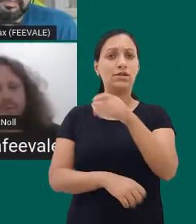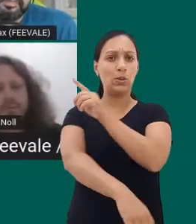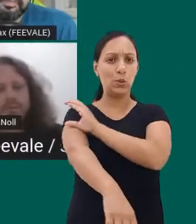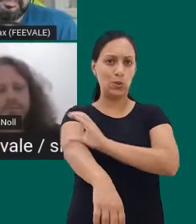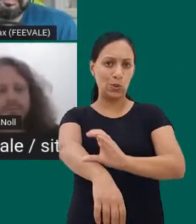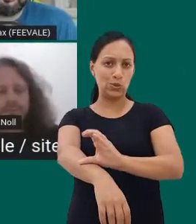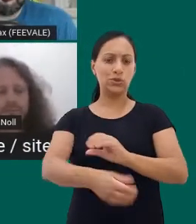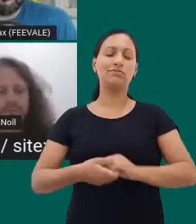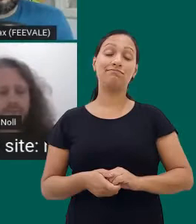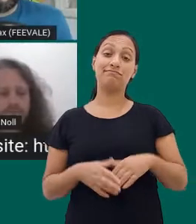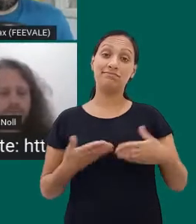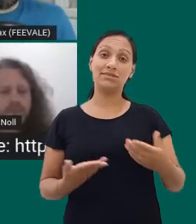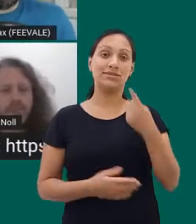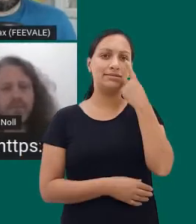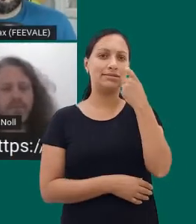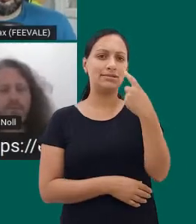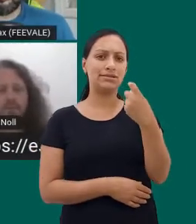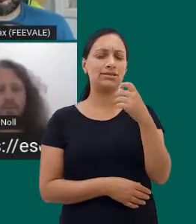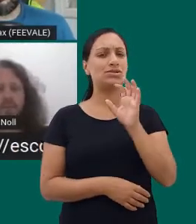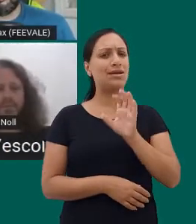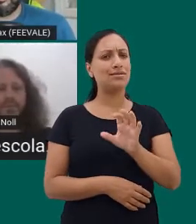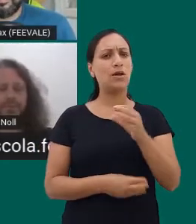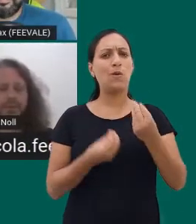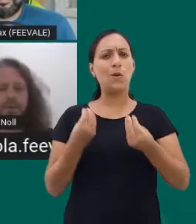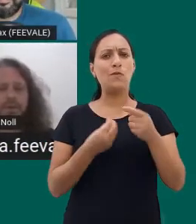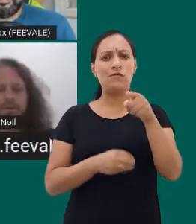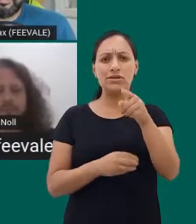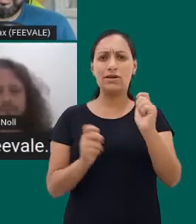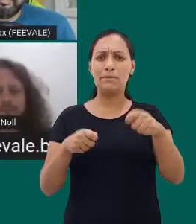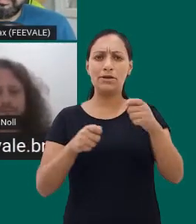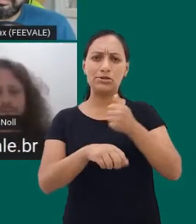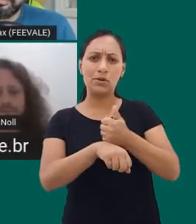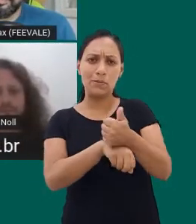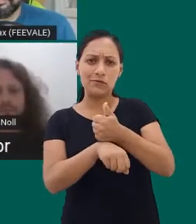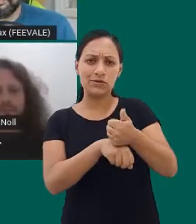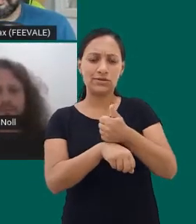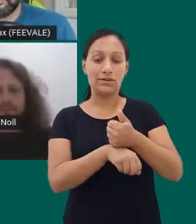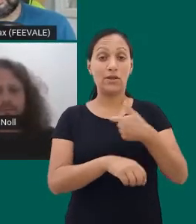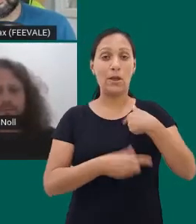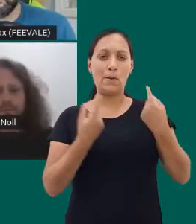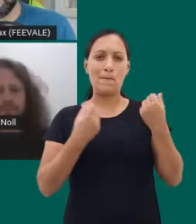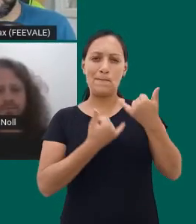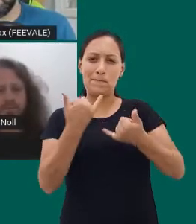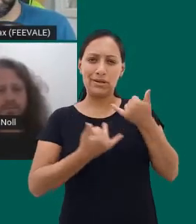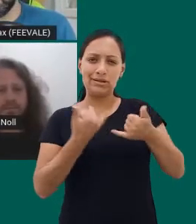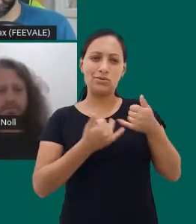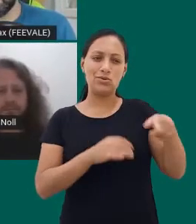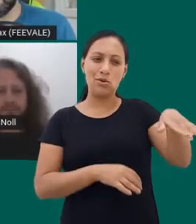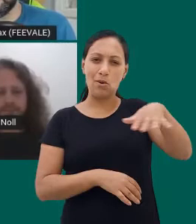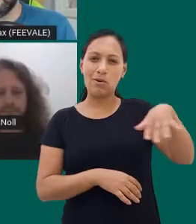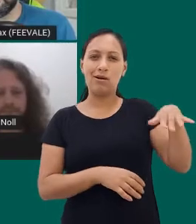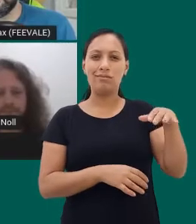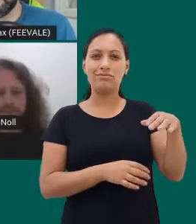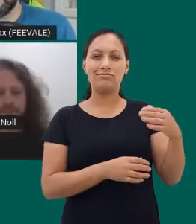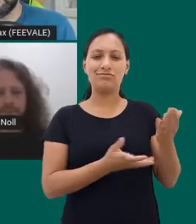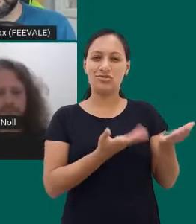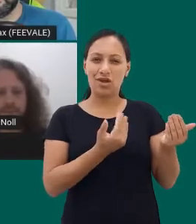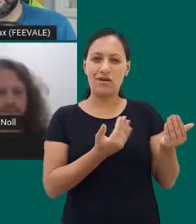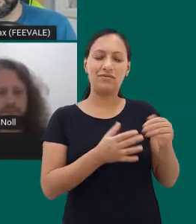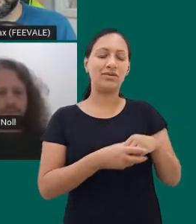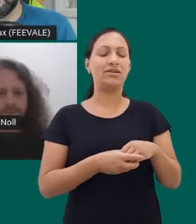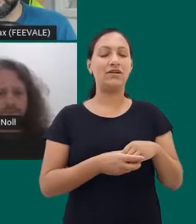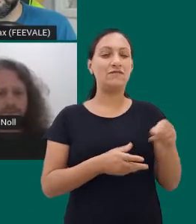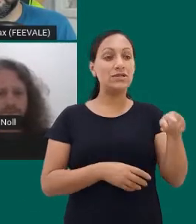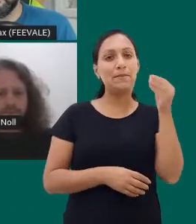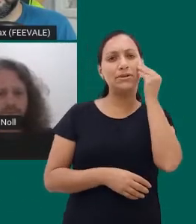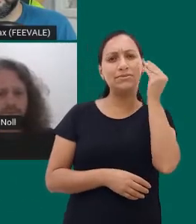né? Então, é bem interessante porque assim como tu vai te profissionalizando, ou eu brinco muito com a gurizada, tu vai experimentando, porque muitas vezes